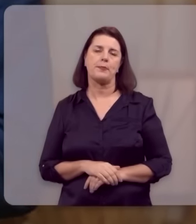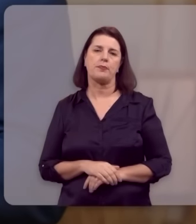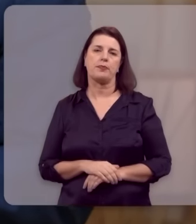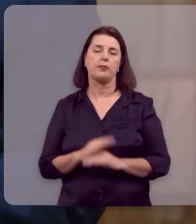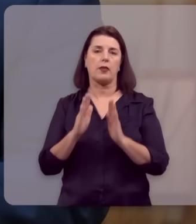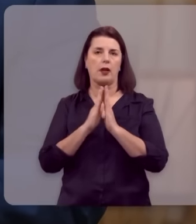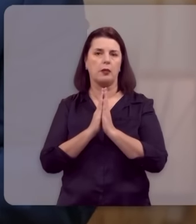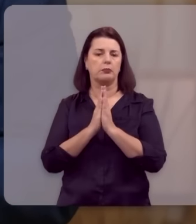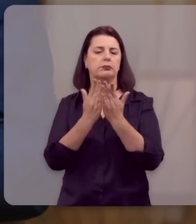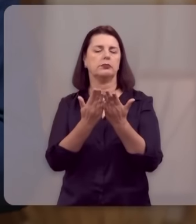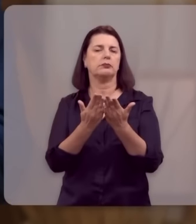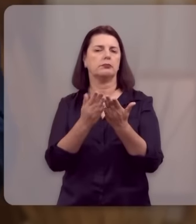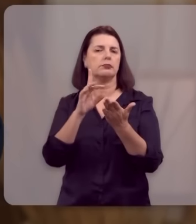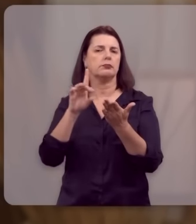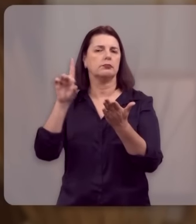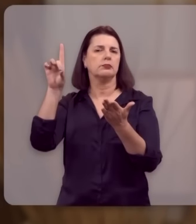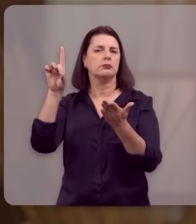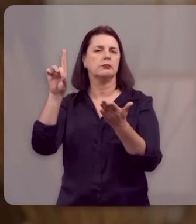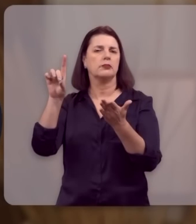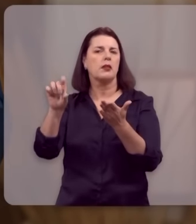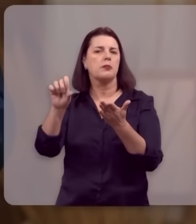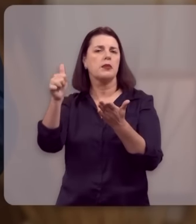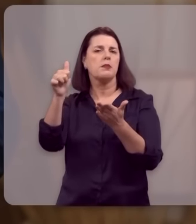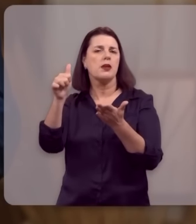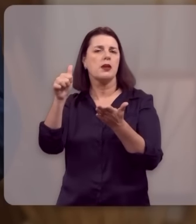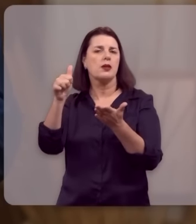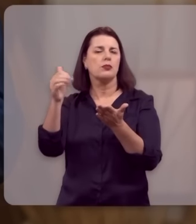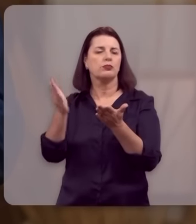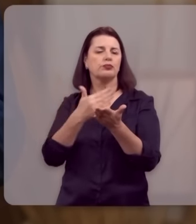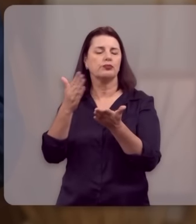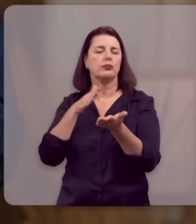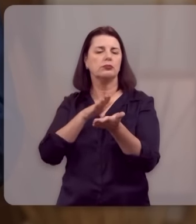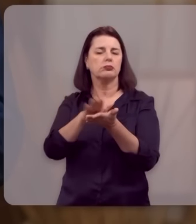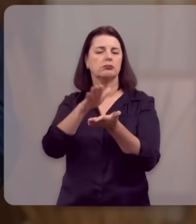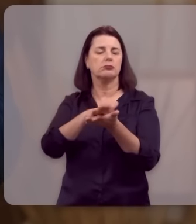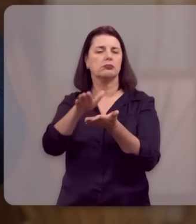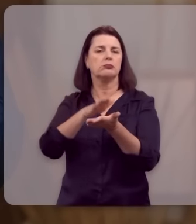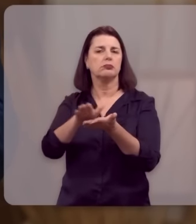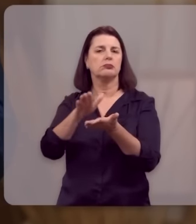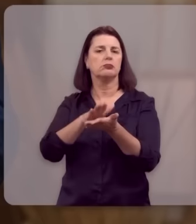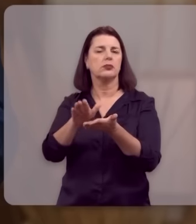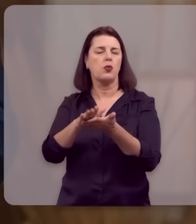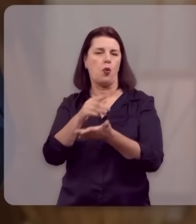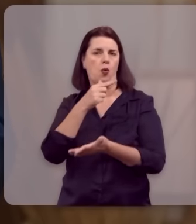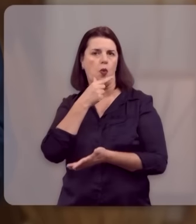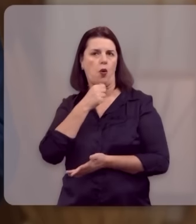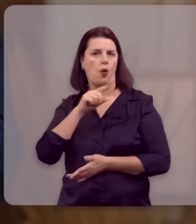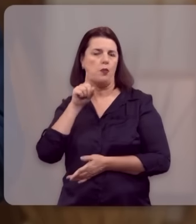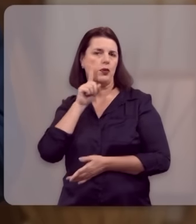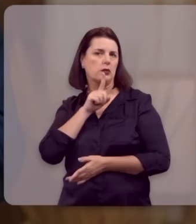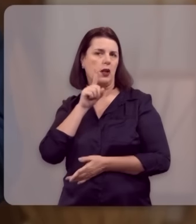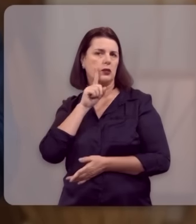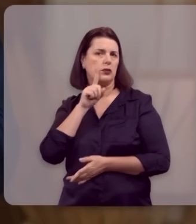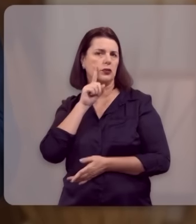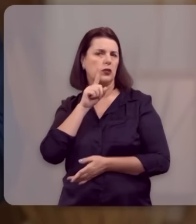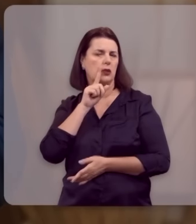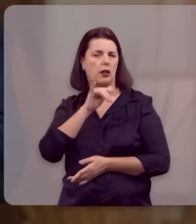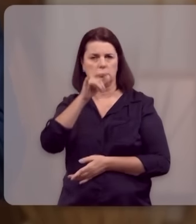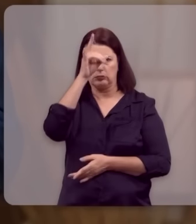A Bíblia foi o primeiro livro a ser impresso, quando Johannes Gutenberg inventa a imprensa na Alemanha